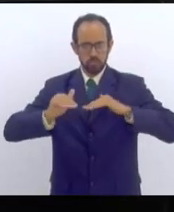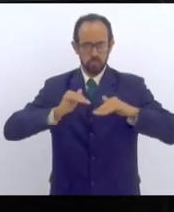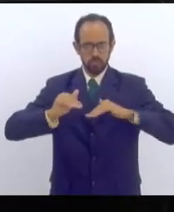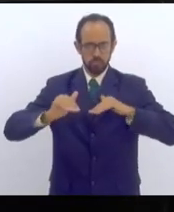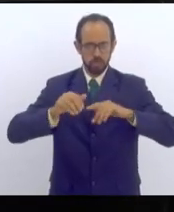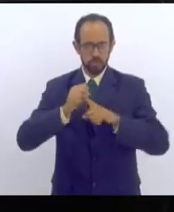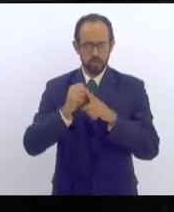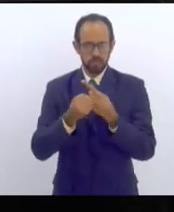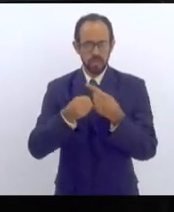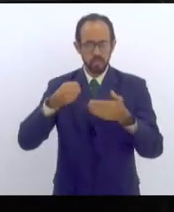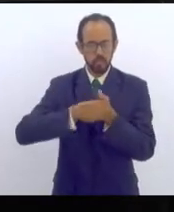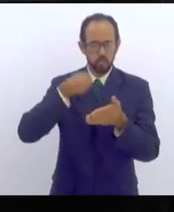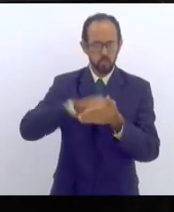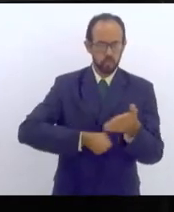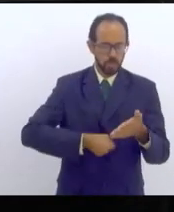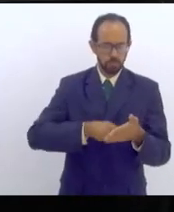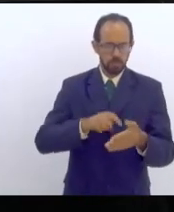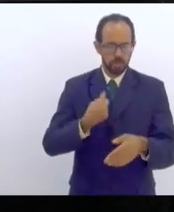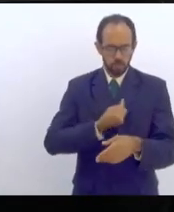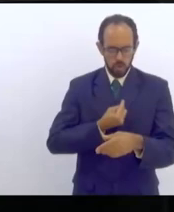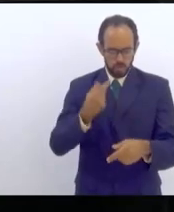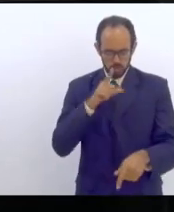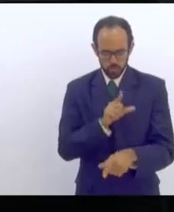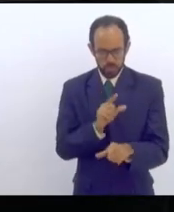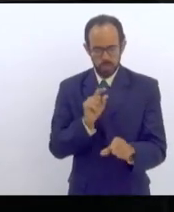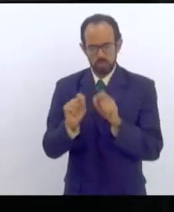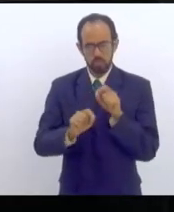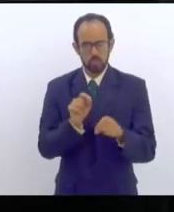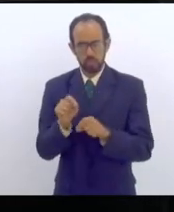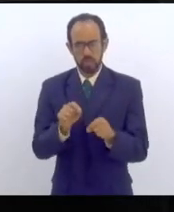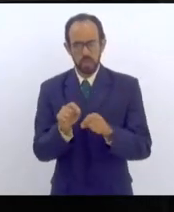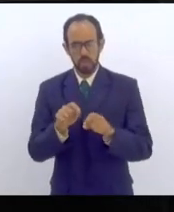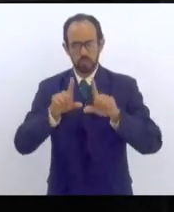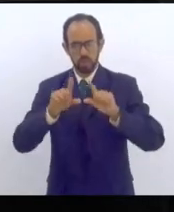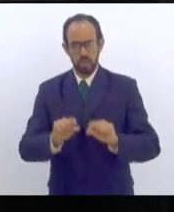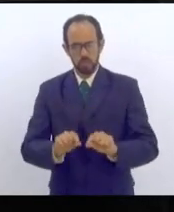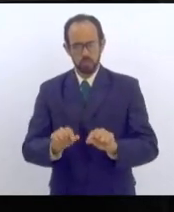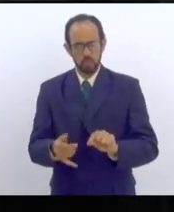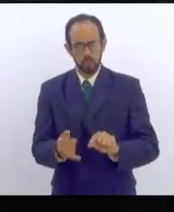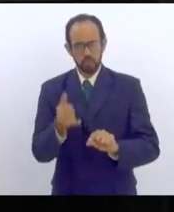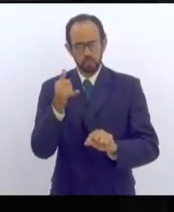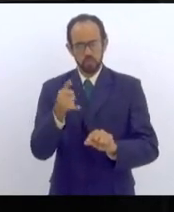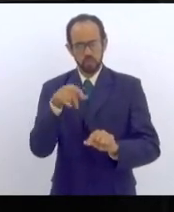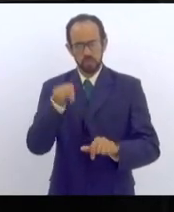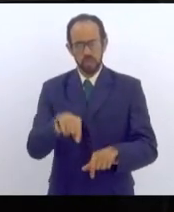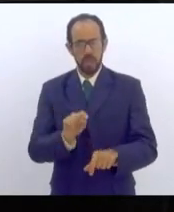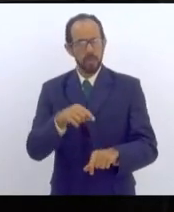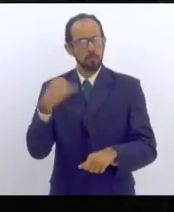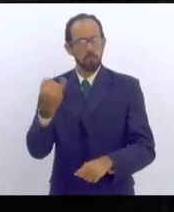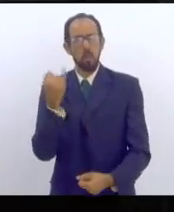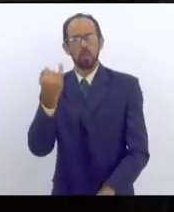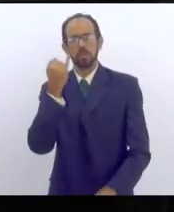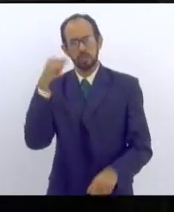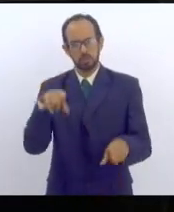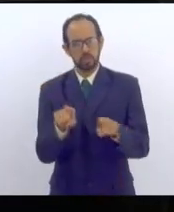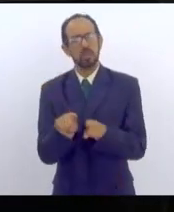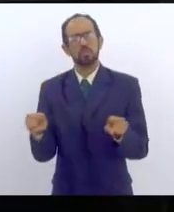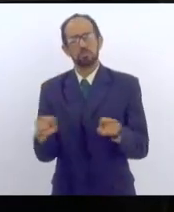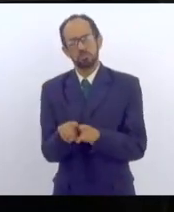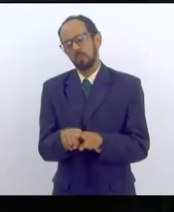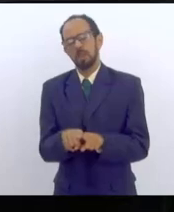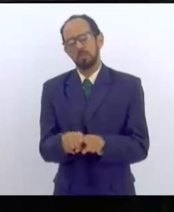essa luta, para que nós possamos caminhar, né, para uma redução de juros, que é crucial, inclusive, para que nós possamos